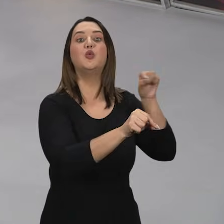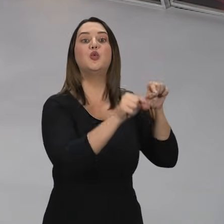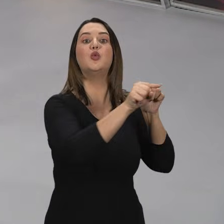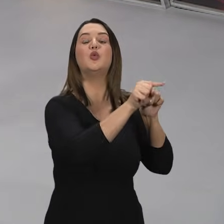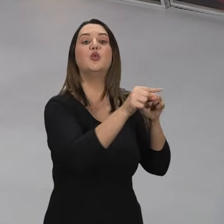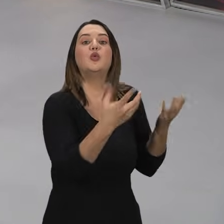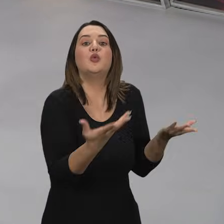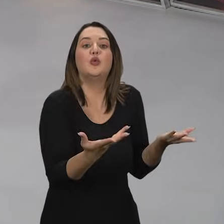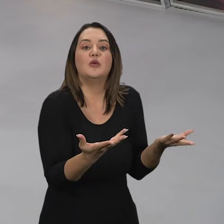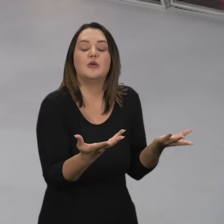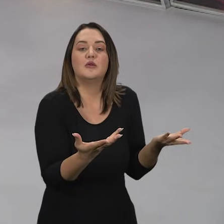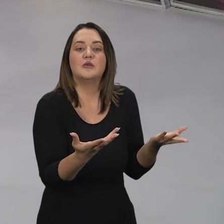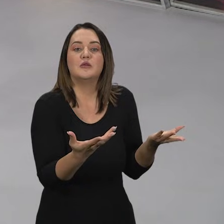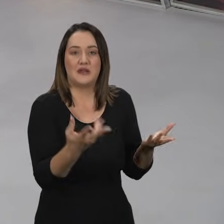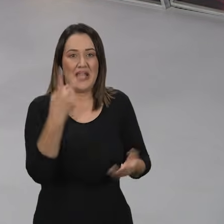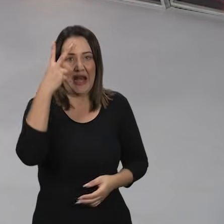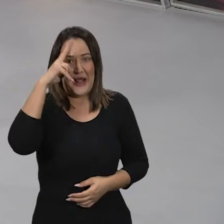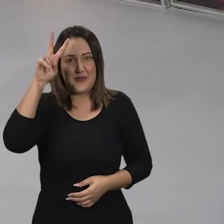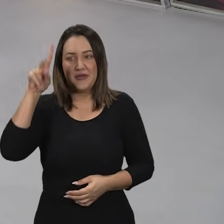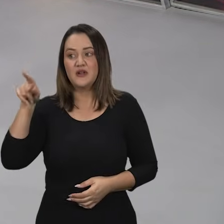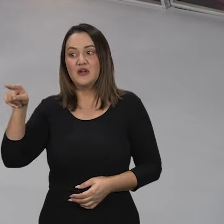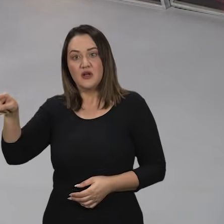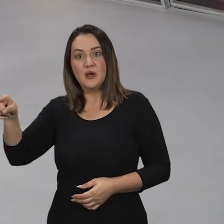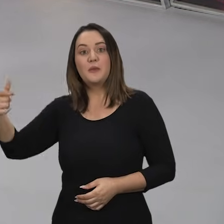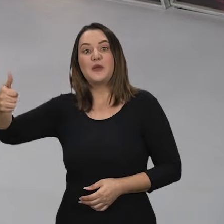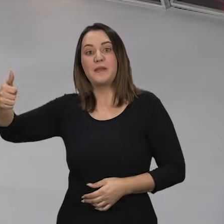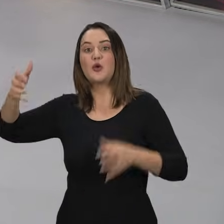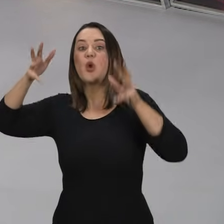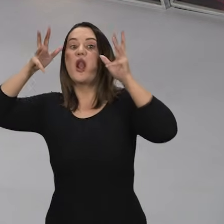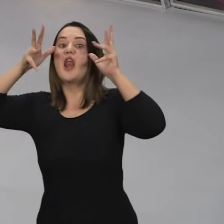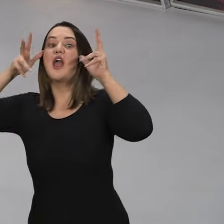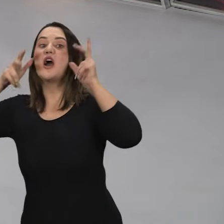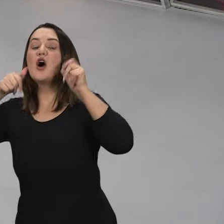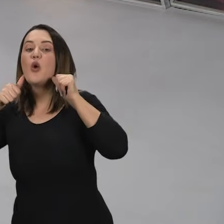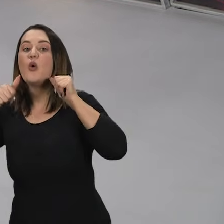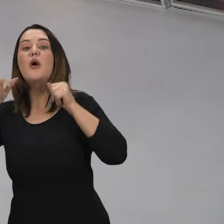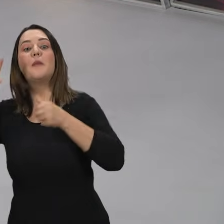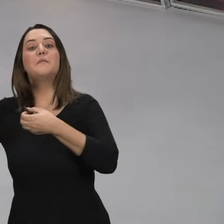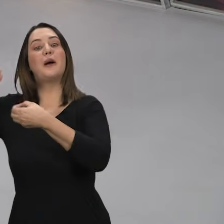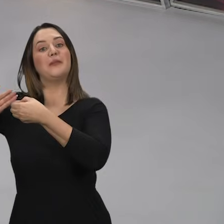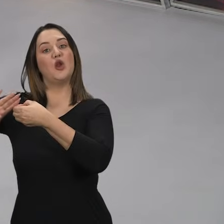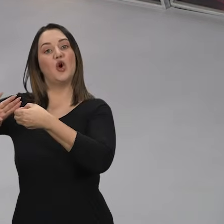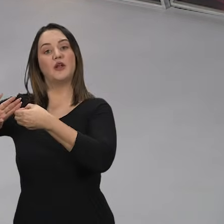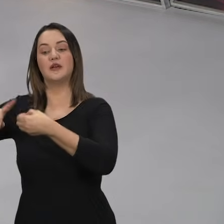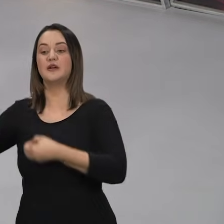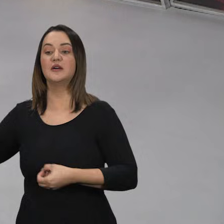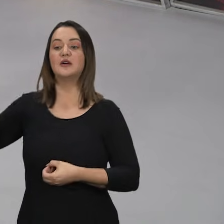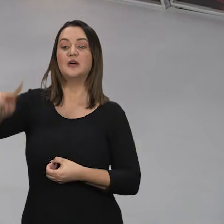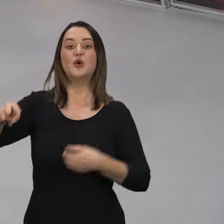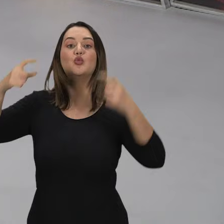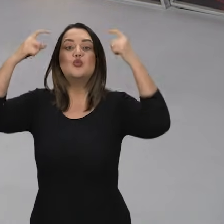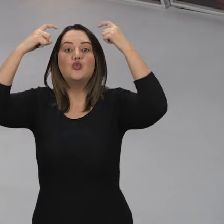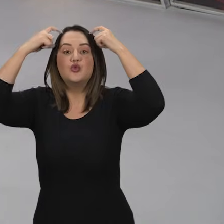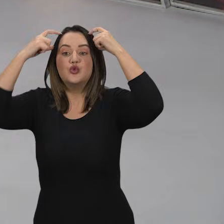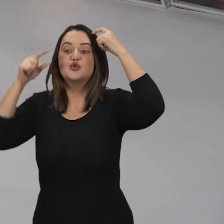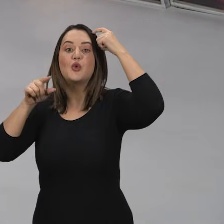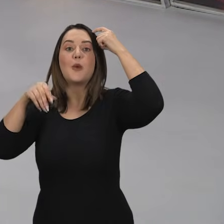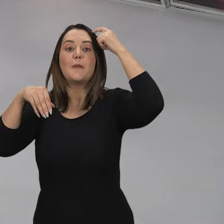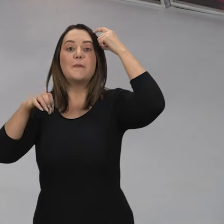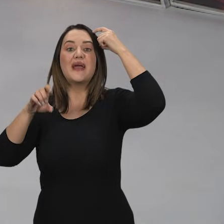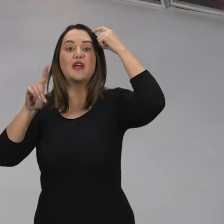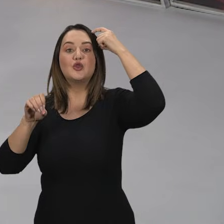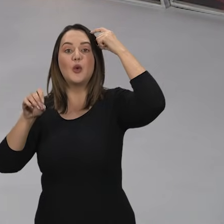a verdade sobre o 4º animal. Lembra que o primeiro animal, que era o leão, simbolizava a Babilônia. O segundo, que era o